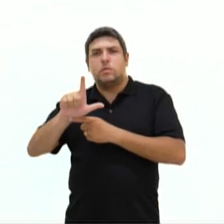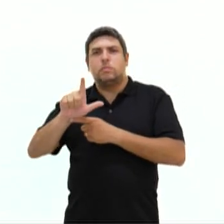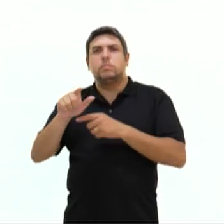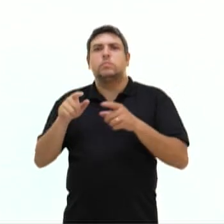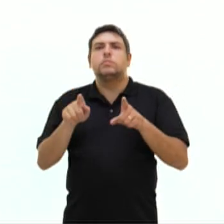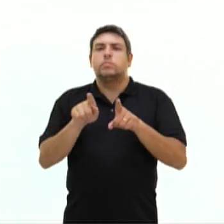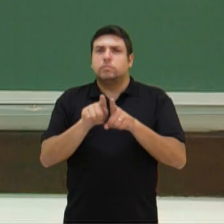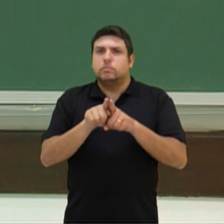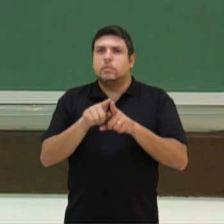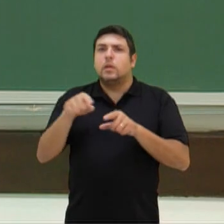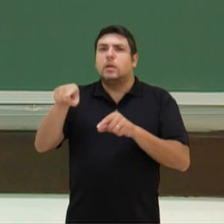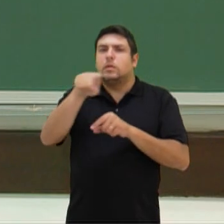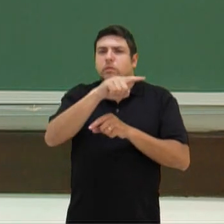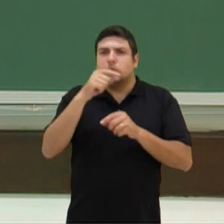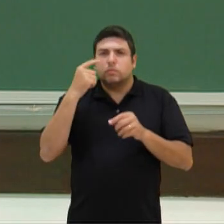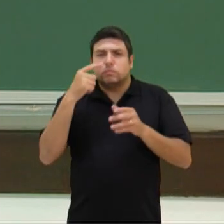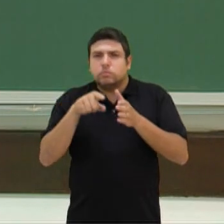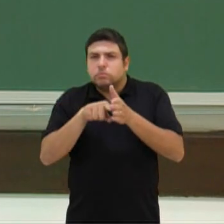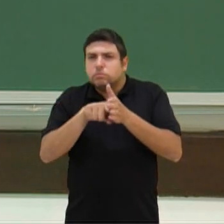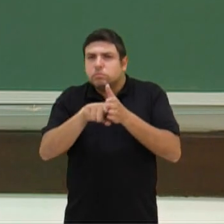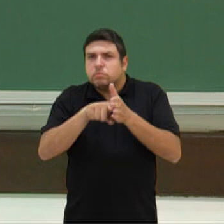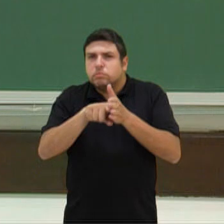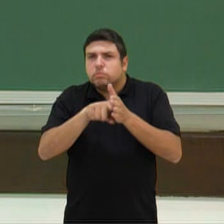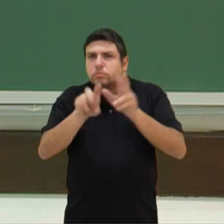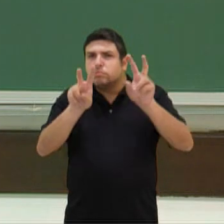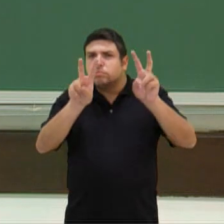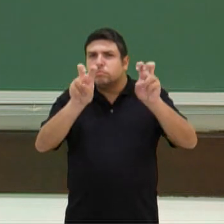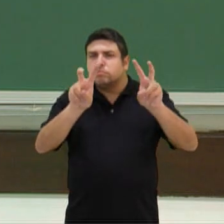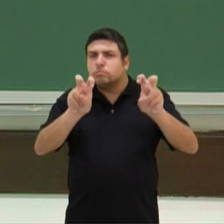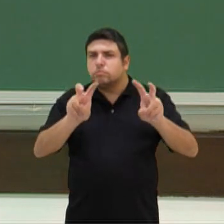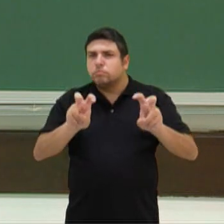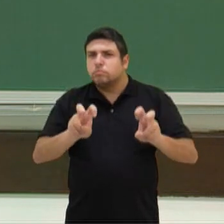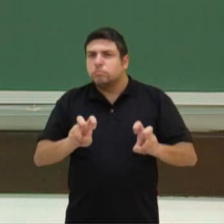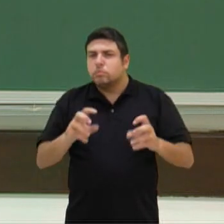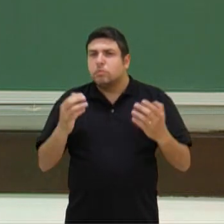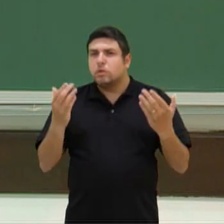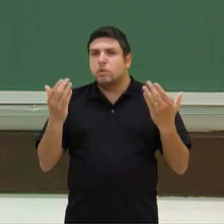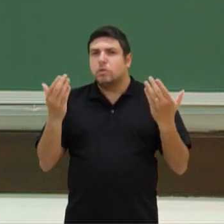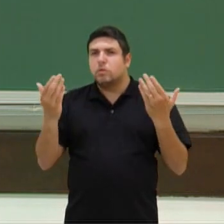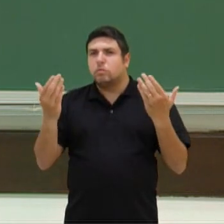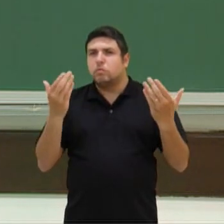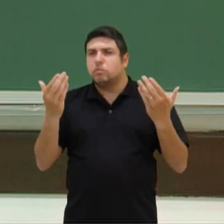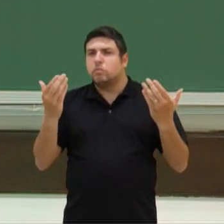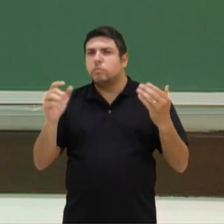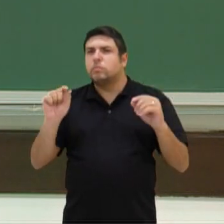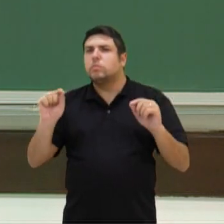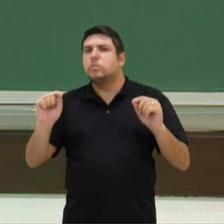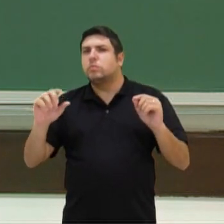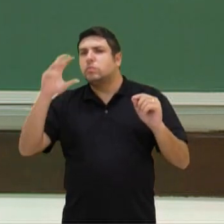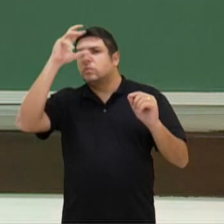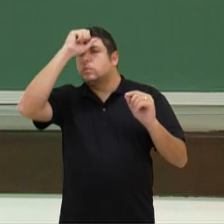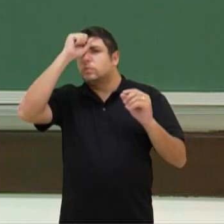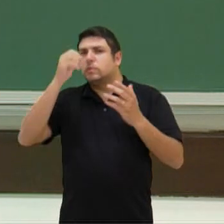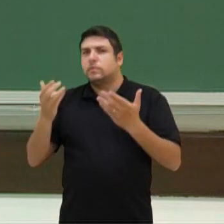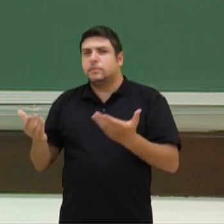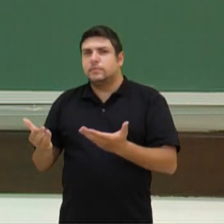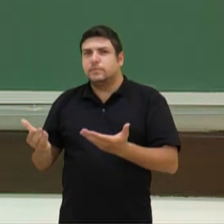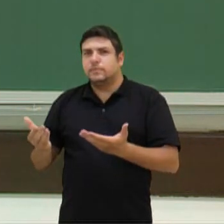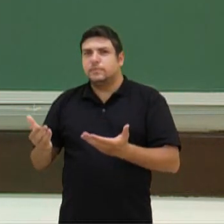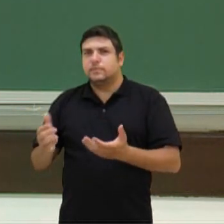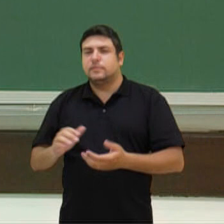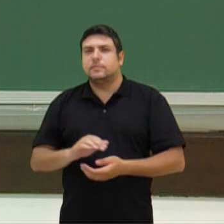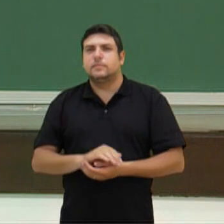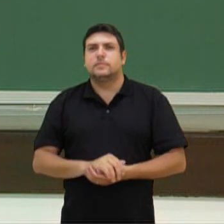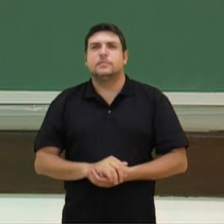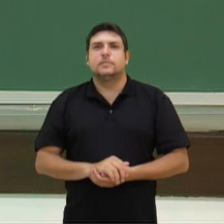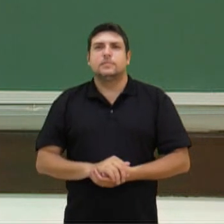esses outros tipos de simetria para que vocês possam comparar com o que vocês aprenderam hoje. O